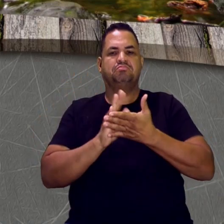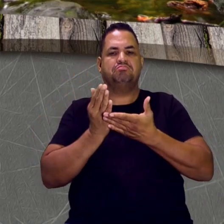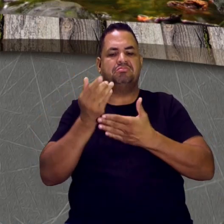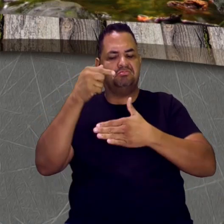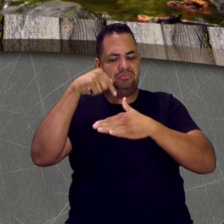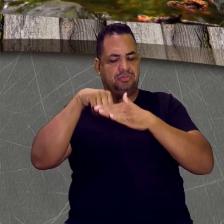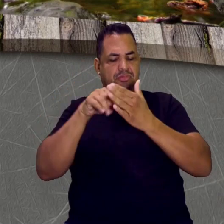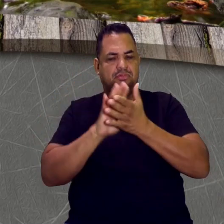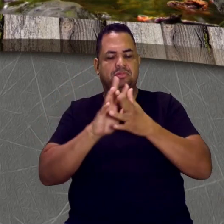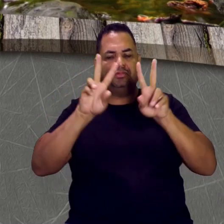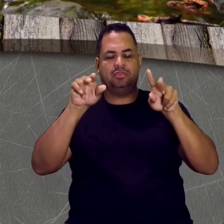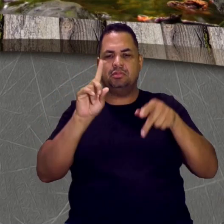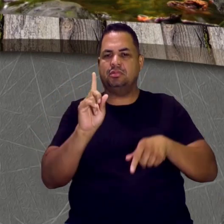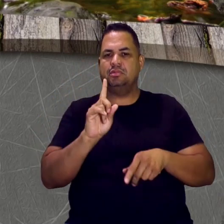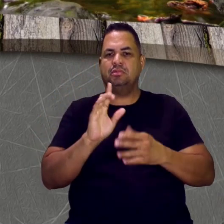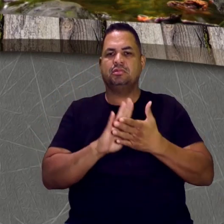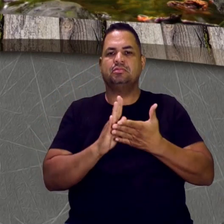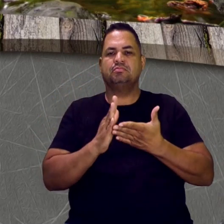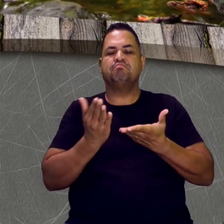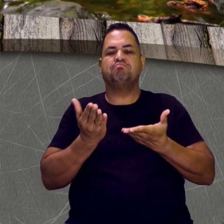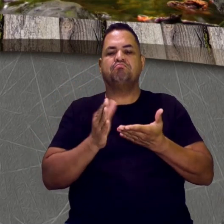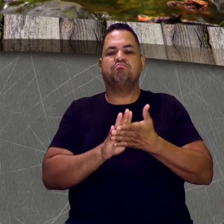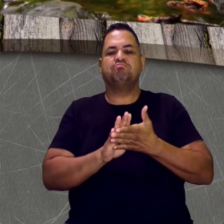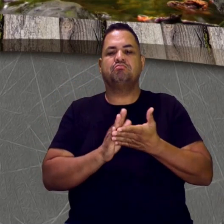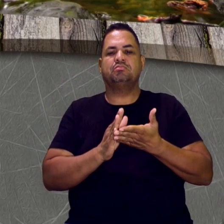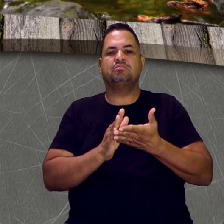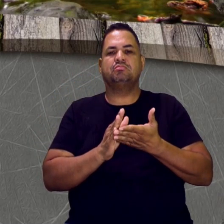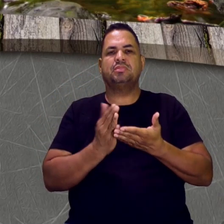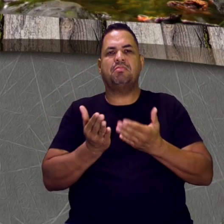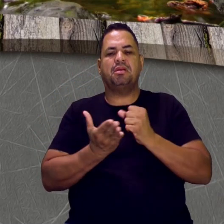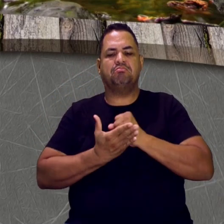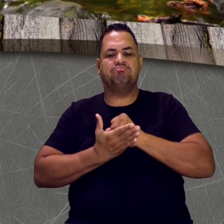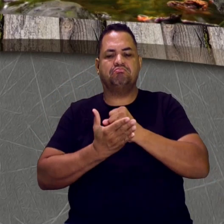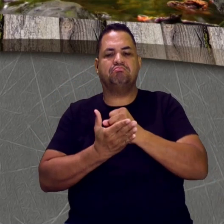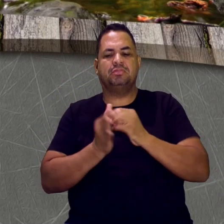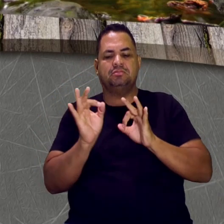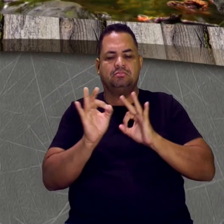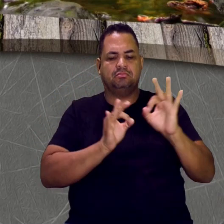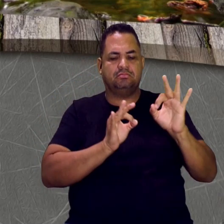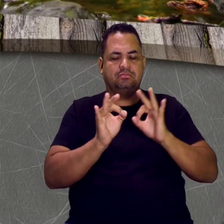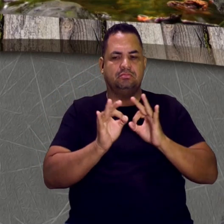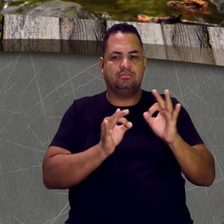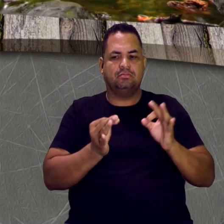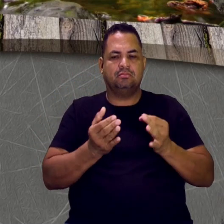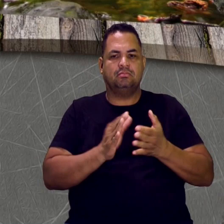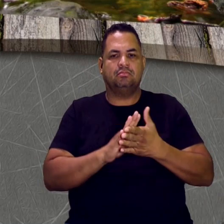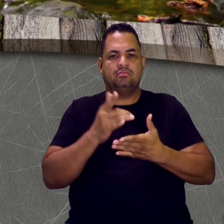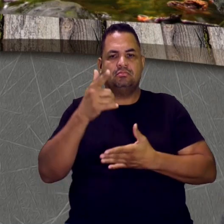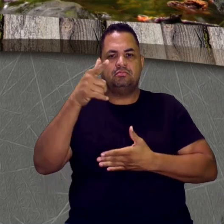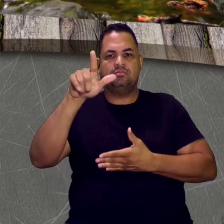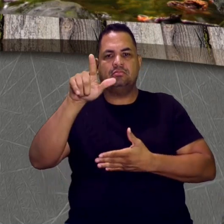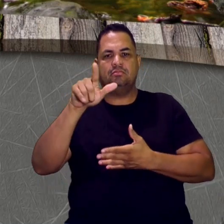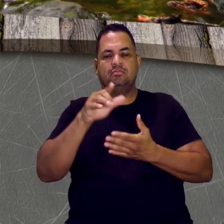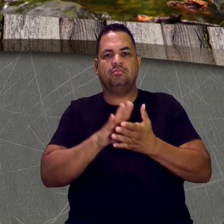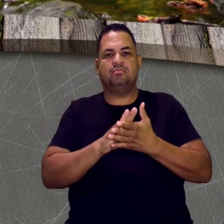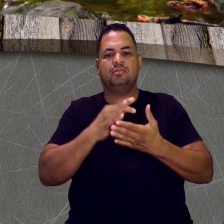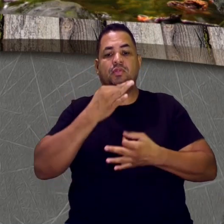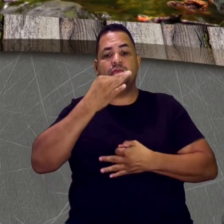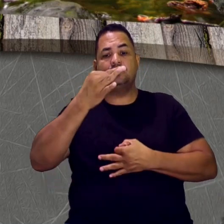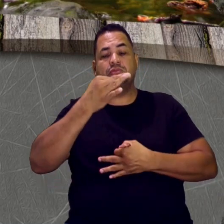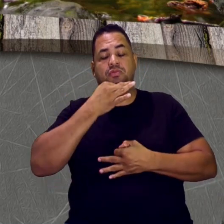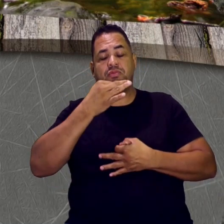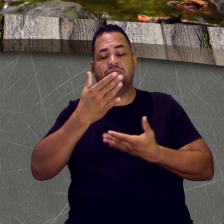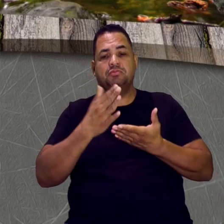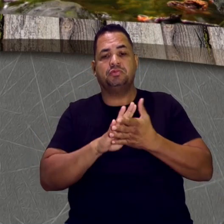aprofundando tanto assim nos assuntos. Mas aqui a gente procura dar uma base bem elaborada para você conseguir discutir sobre o